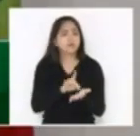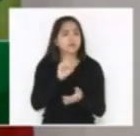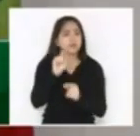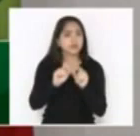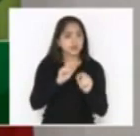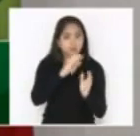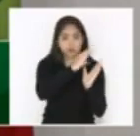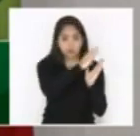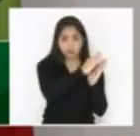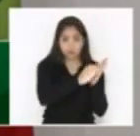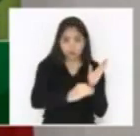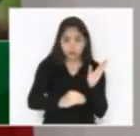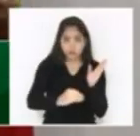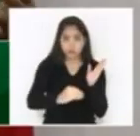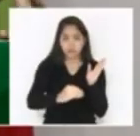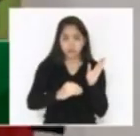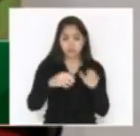modelo